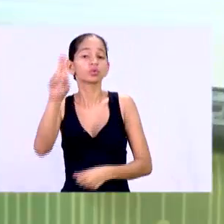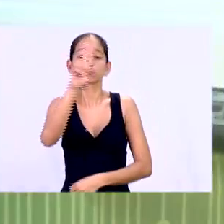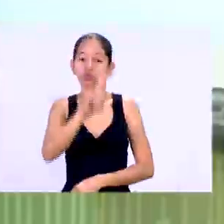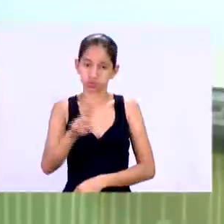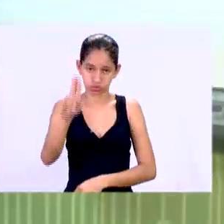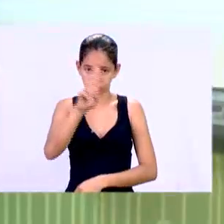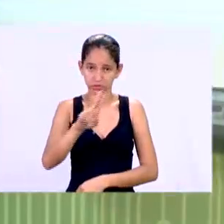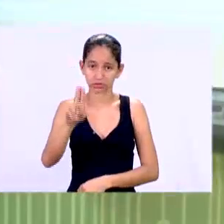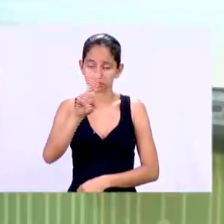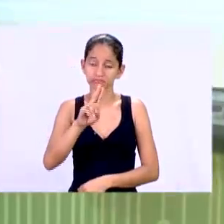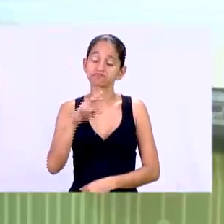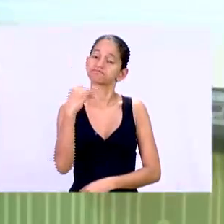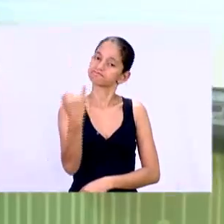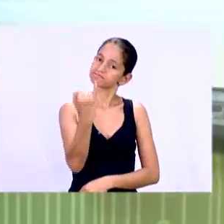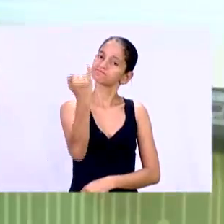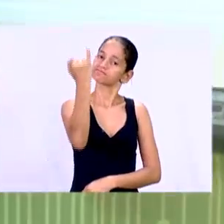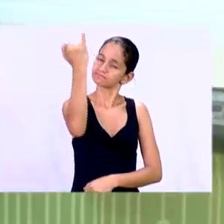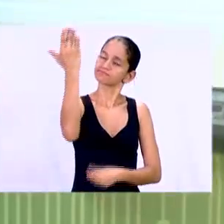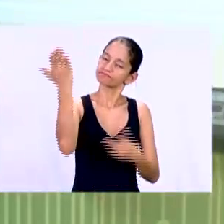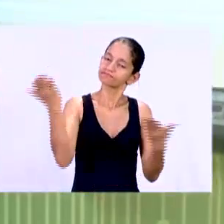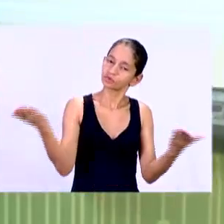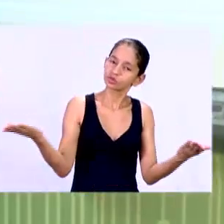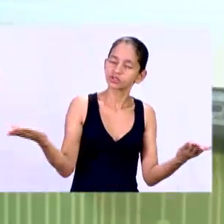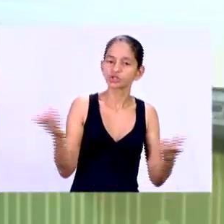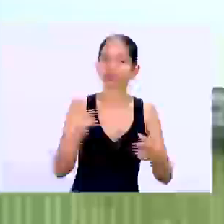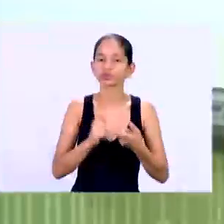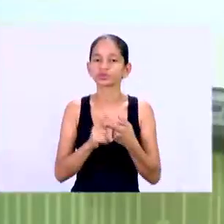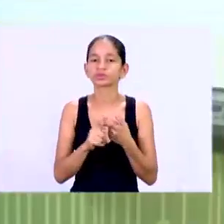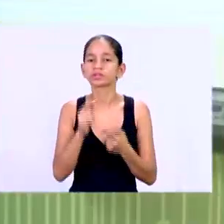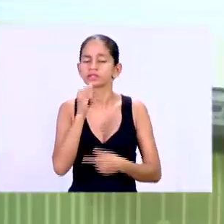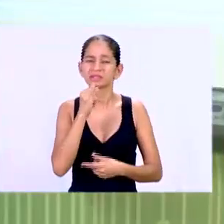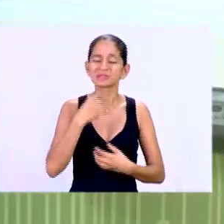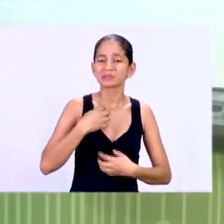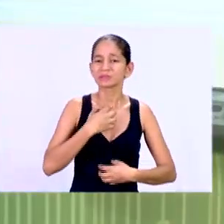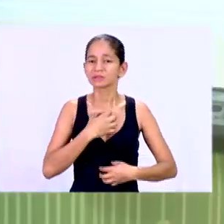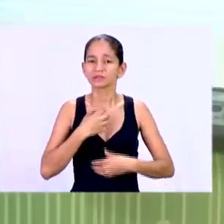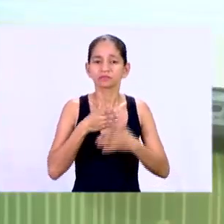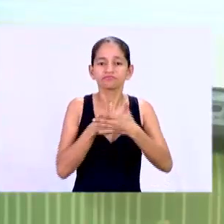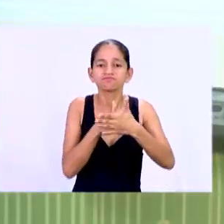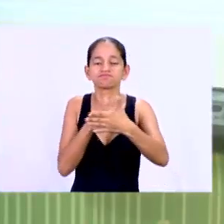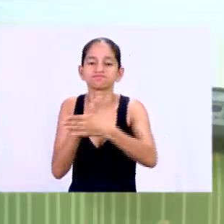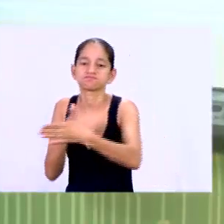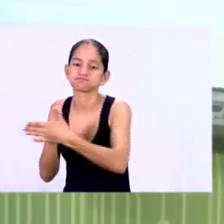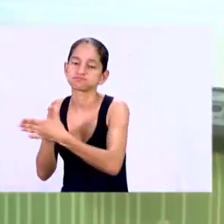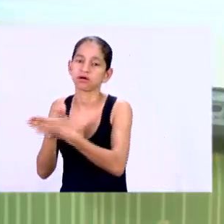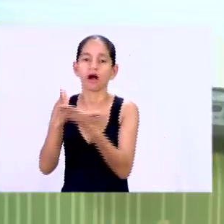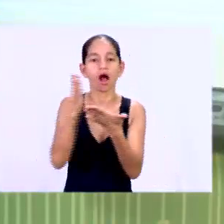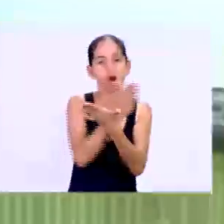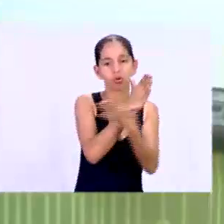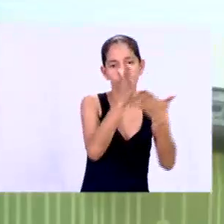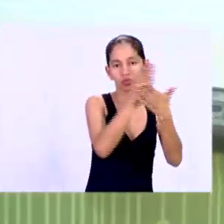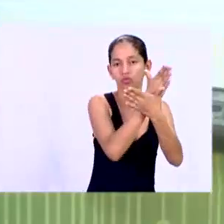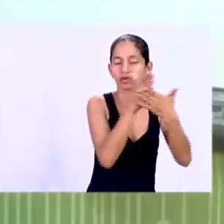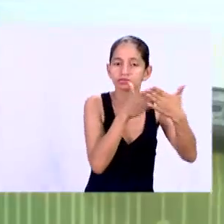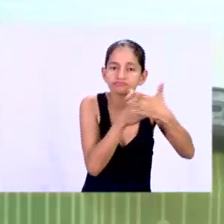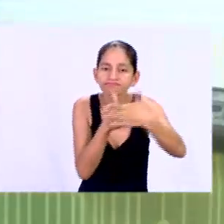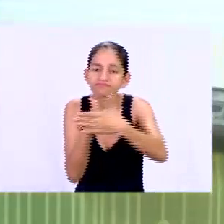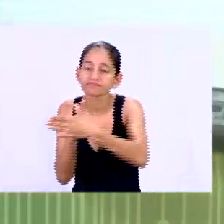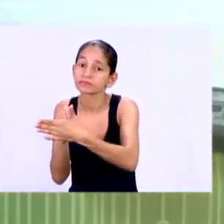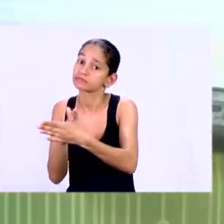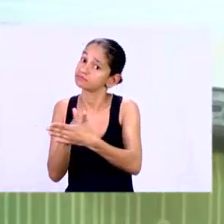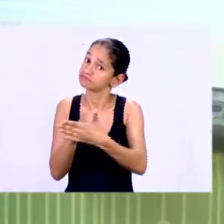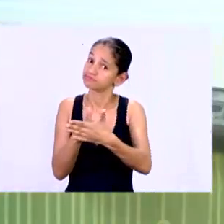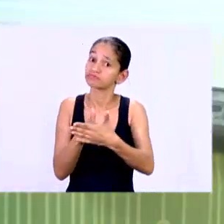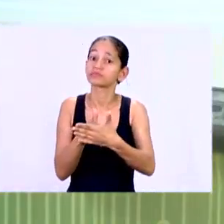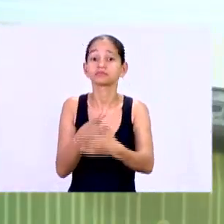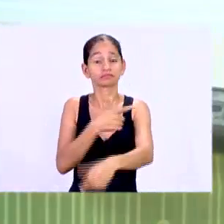Isso é uma pergunta importante. Alguma coisa está nos impedindo, né? Talvez a maneira como nós